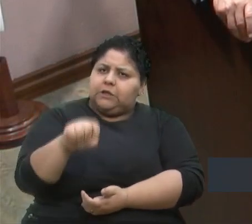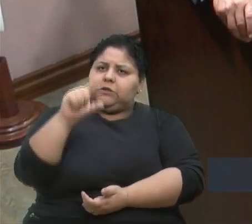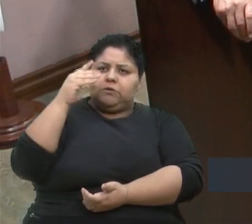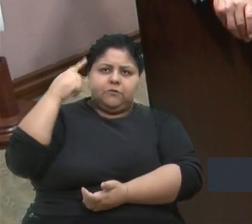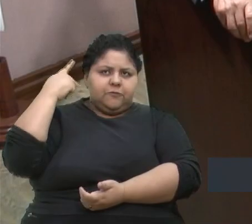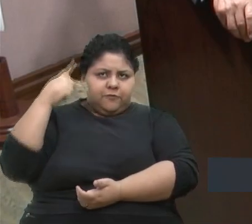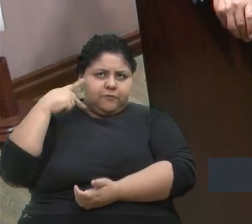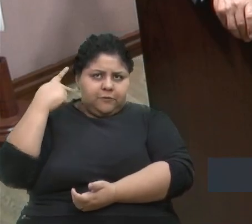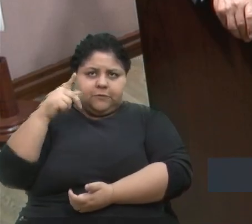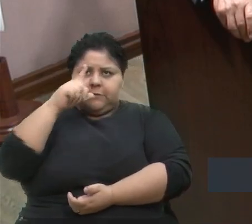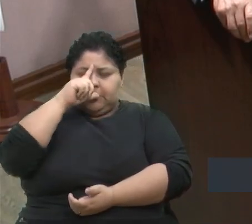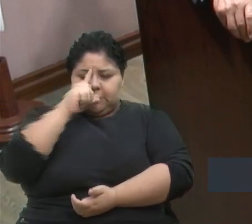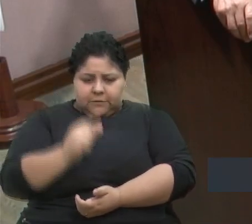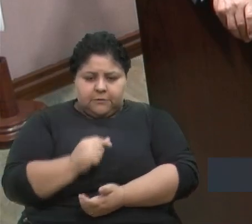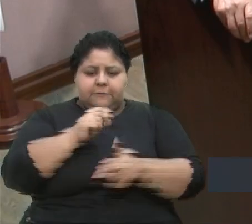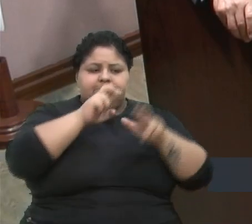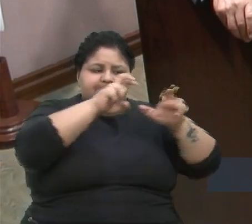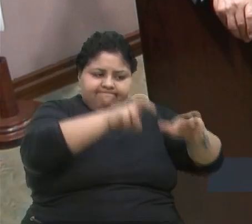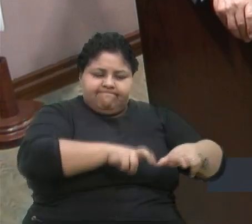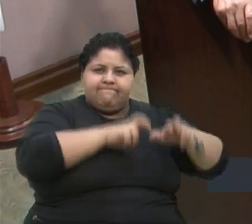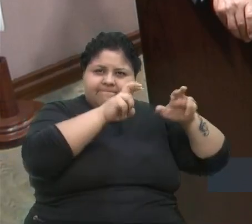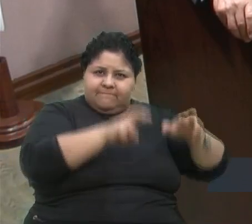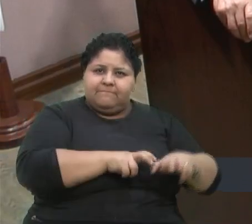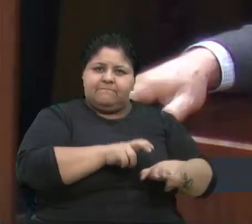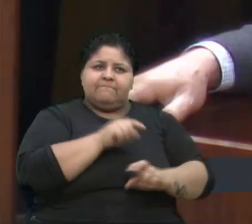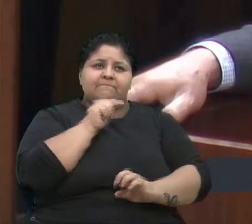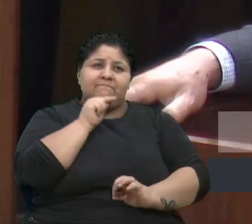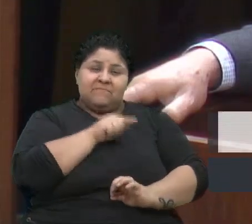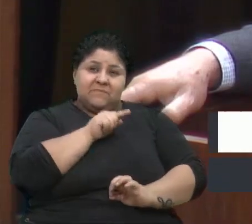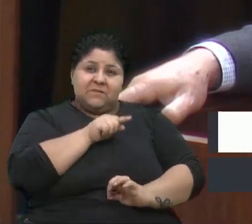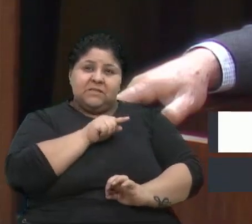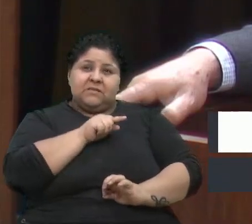Sandro, o agricultor, ele até